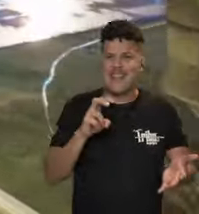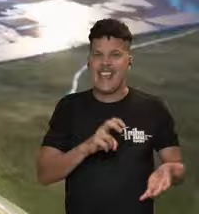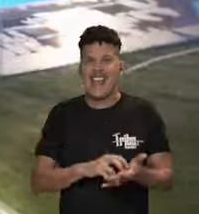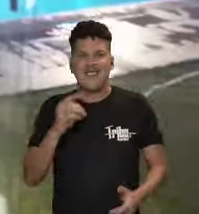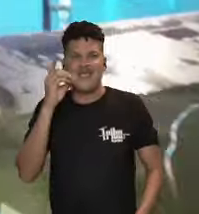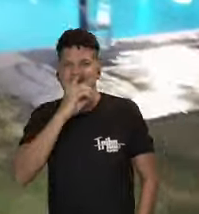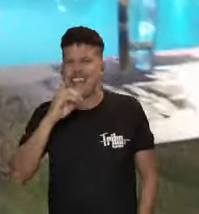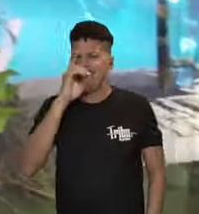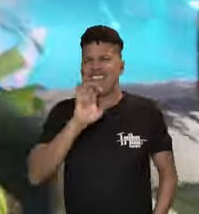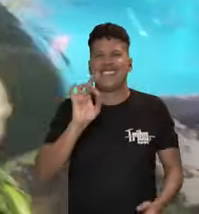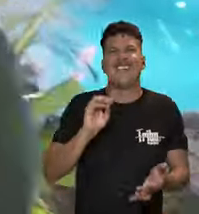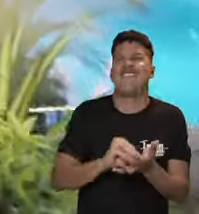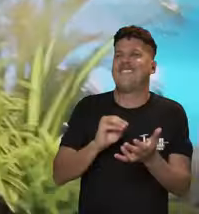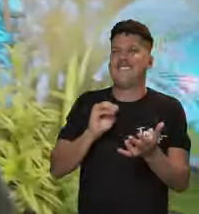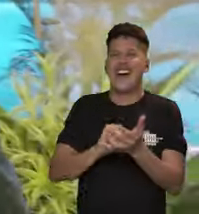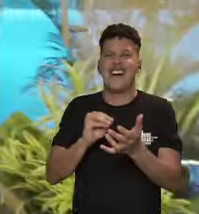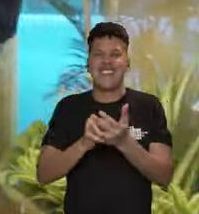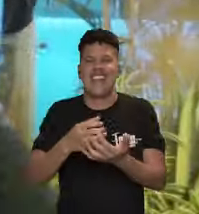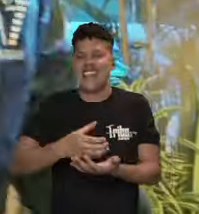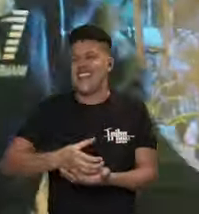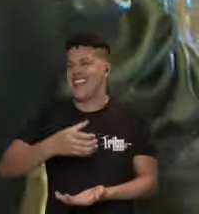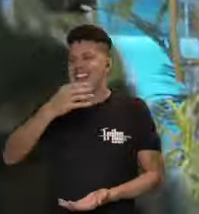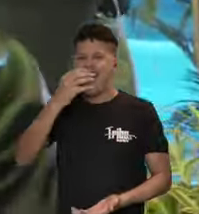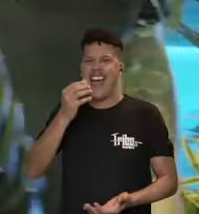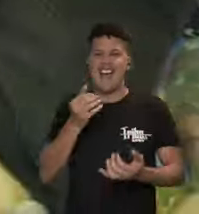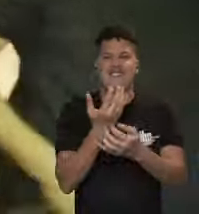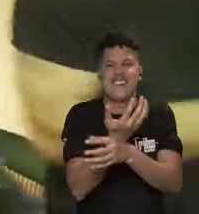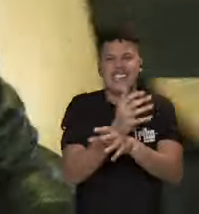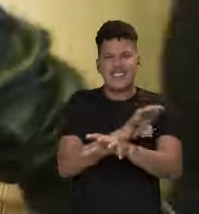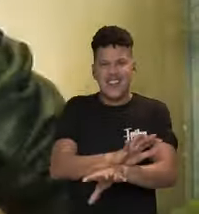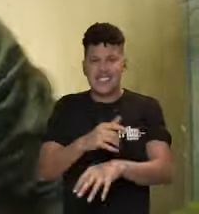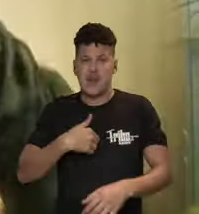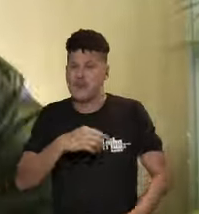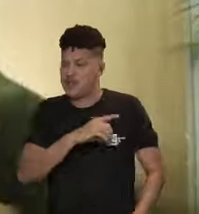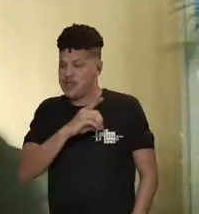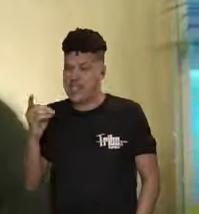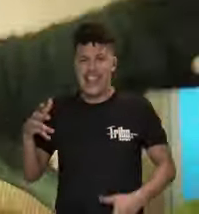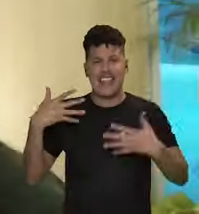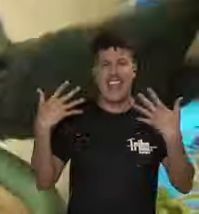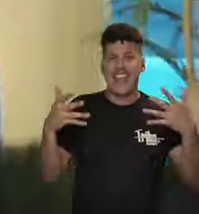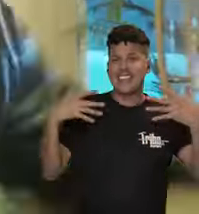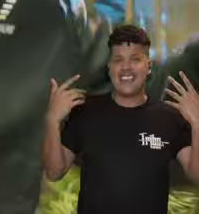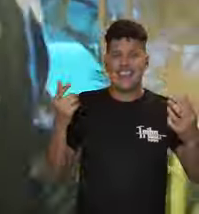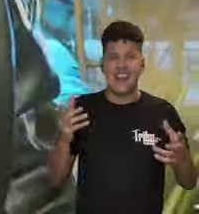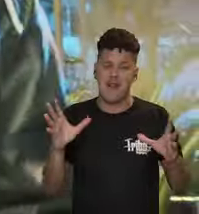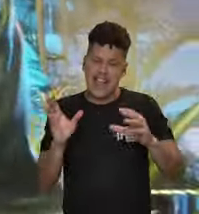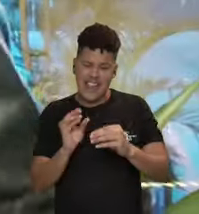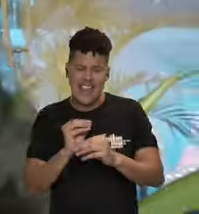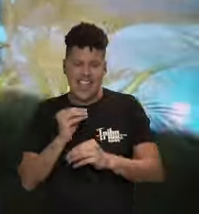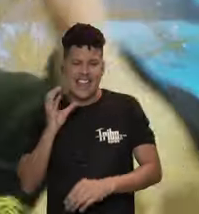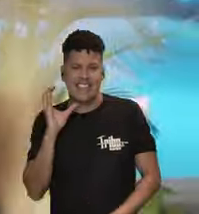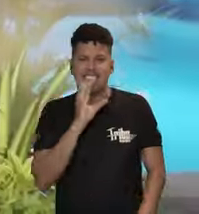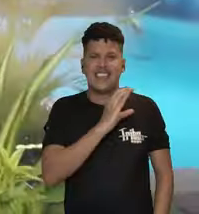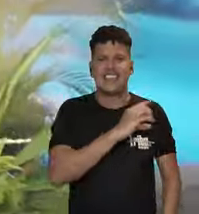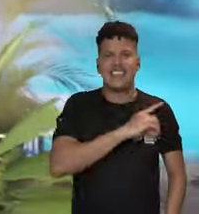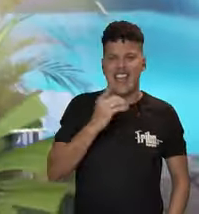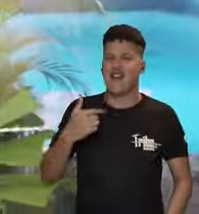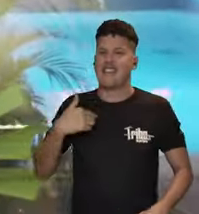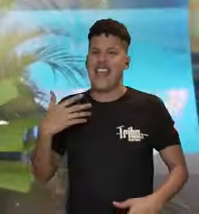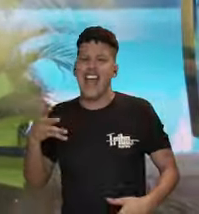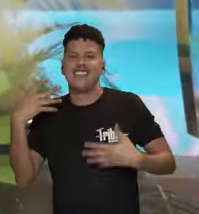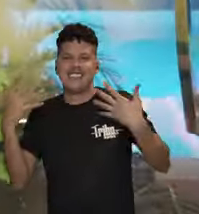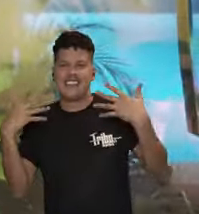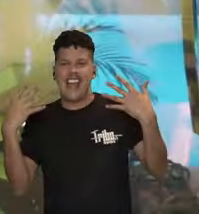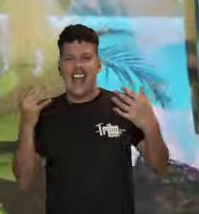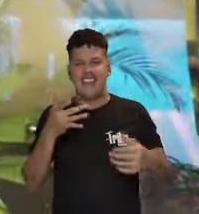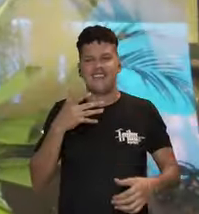as garrafas vazias. Meu dia quente não aquece as noites frias. E pra esquentar essa porra eu quero o calo das calcinhas. Maconha